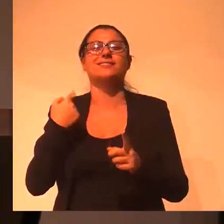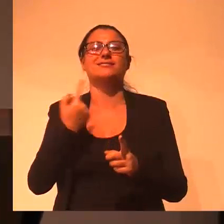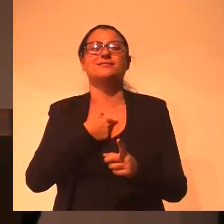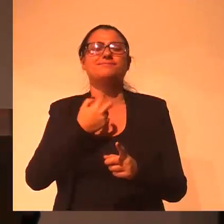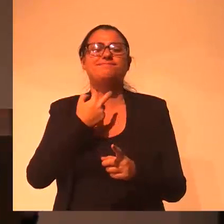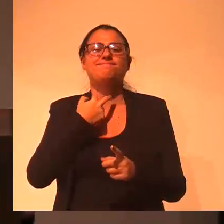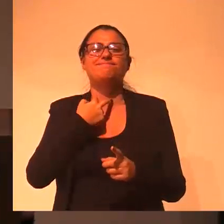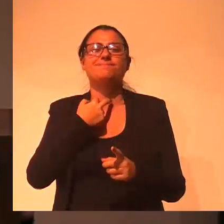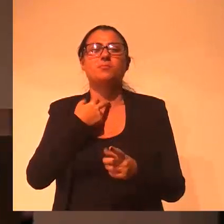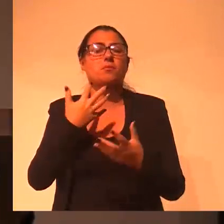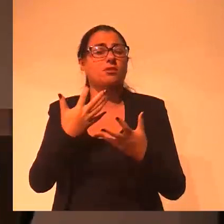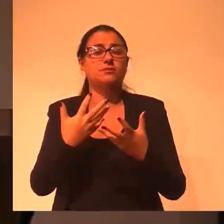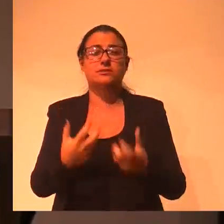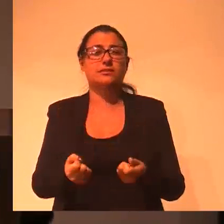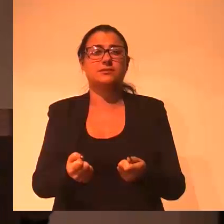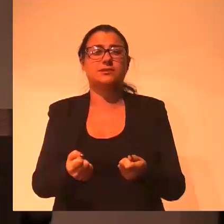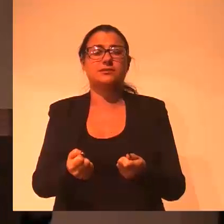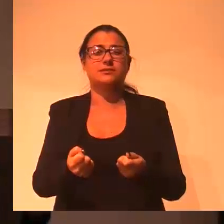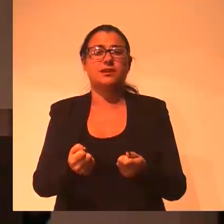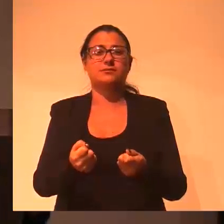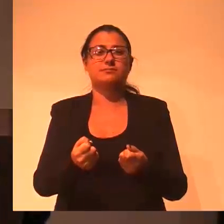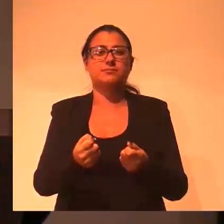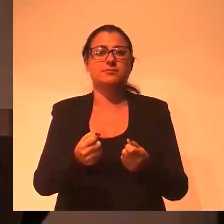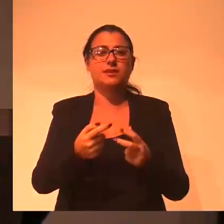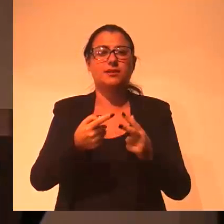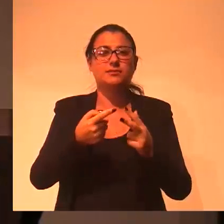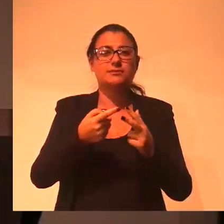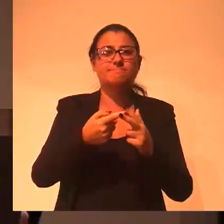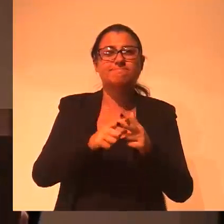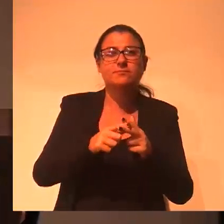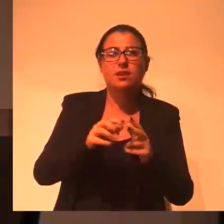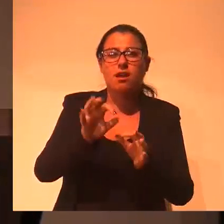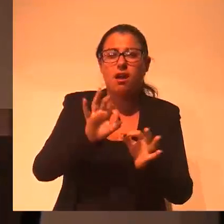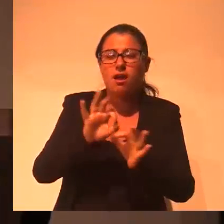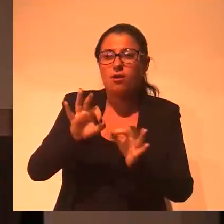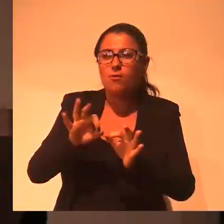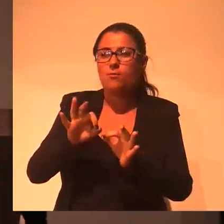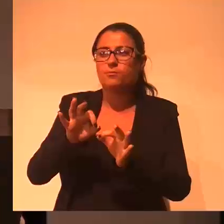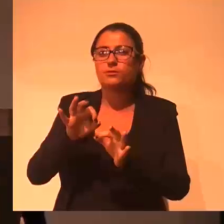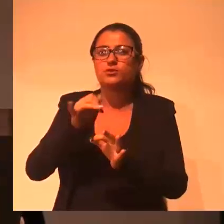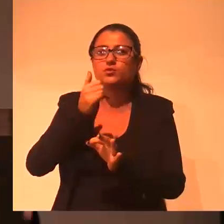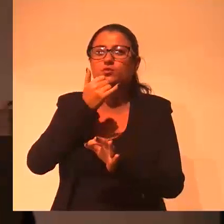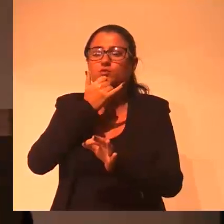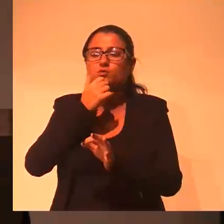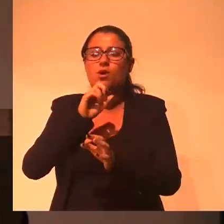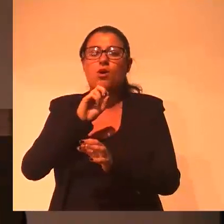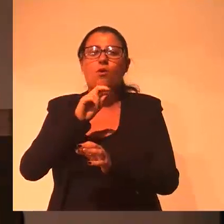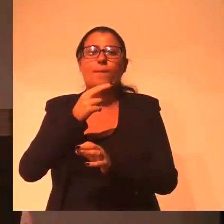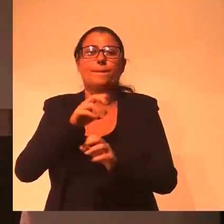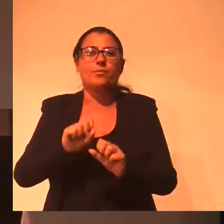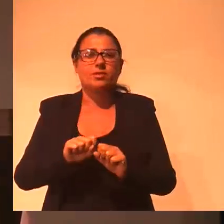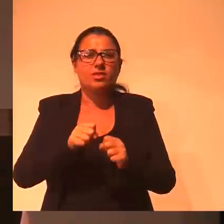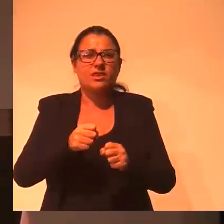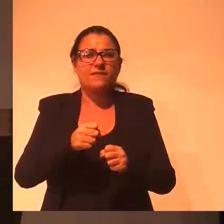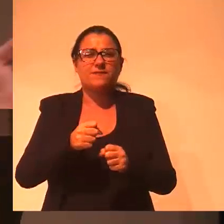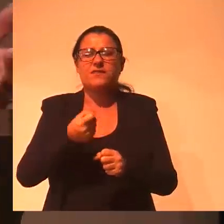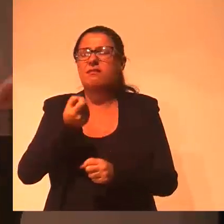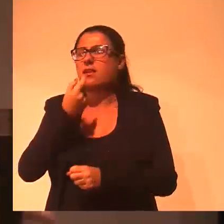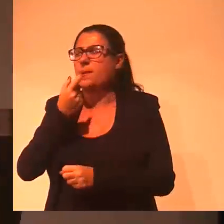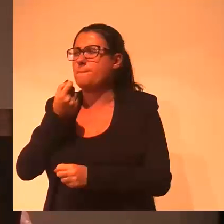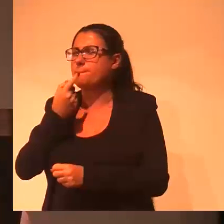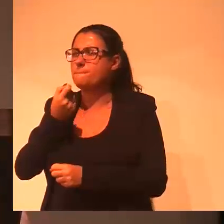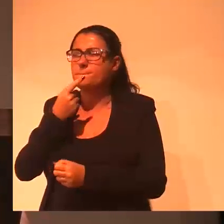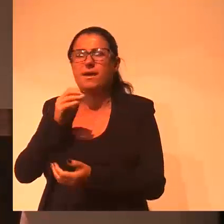pode aceitar que esse ajuste se torne uma desculpa ou uma defesa. Está faltando remédio, mas não